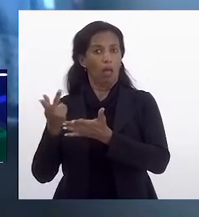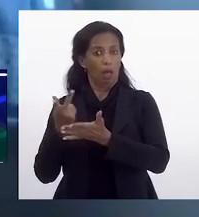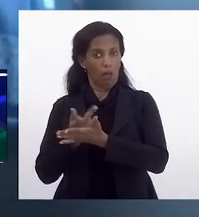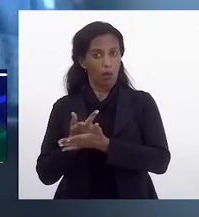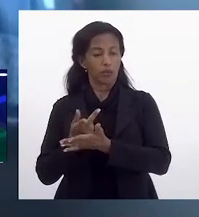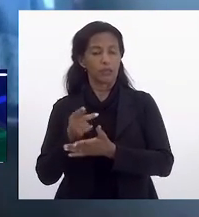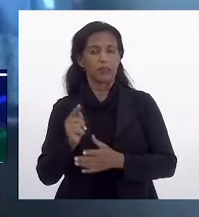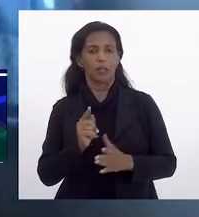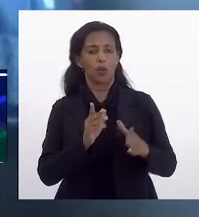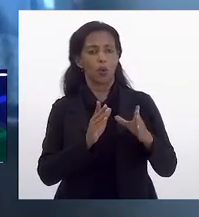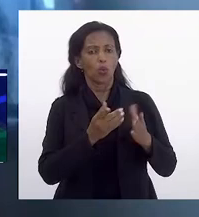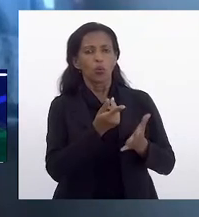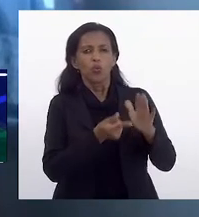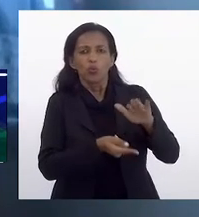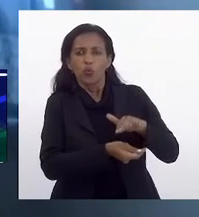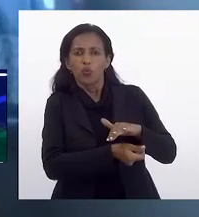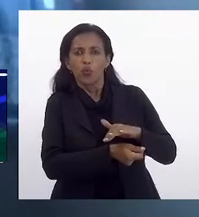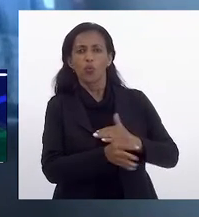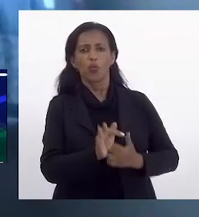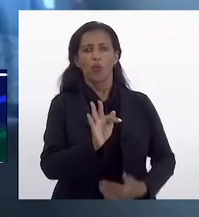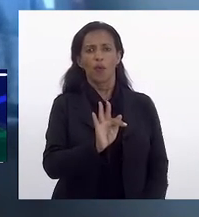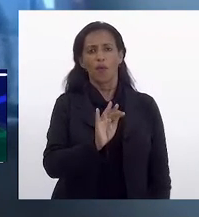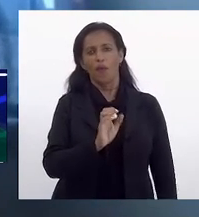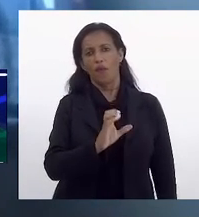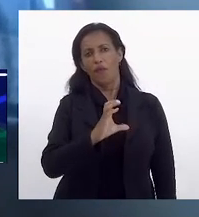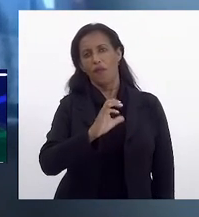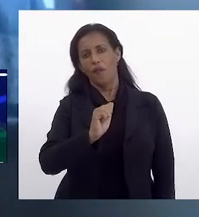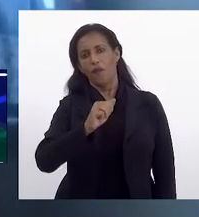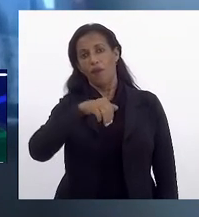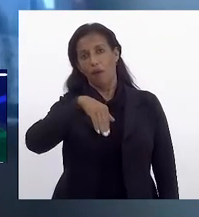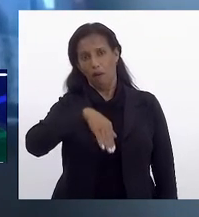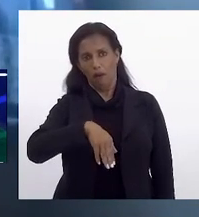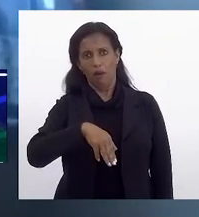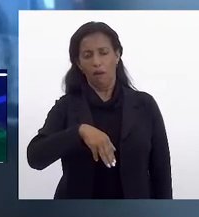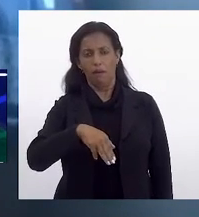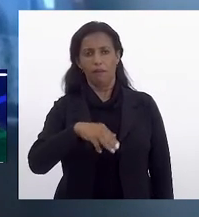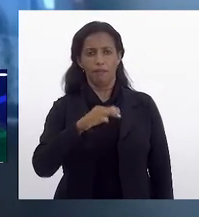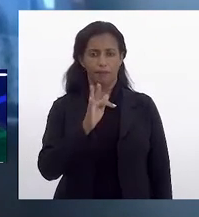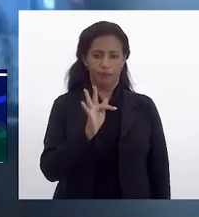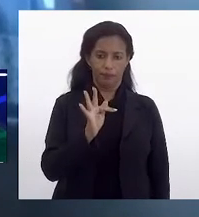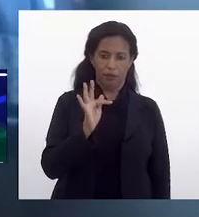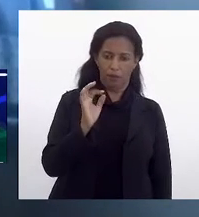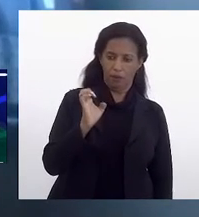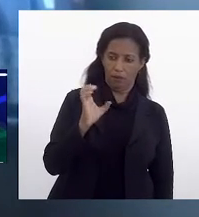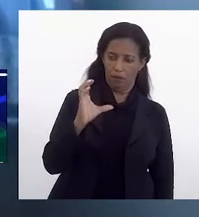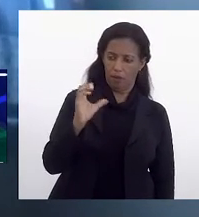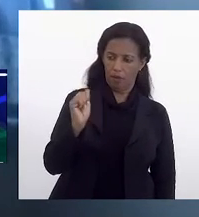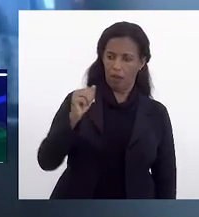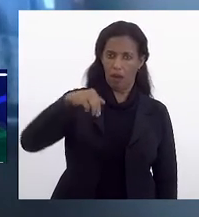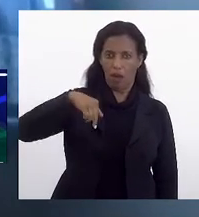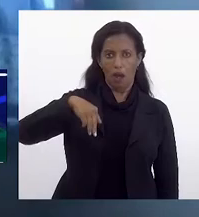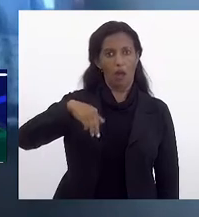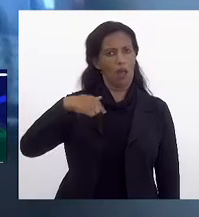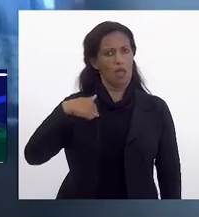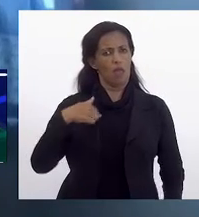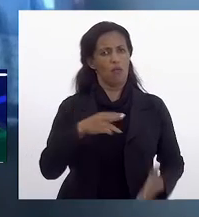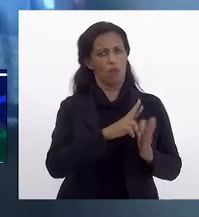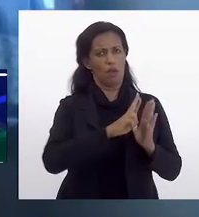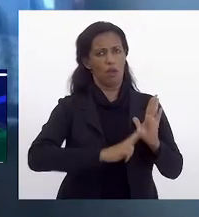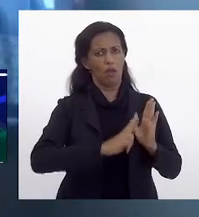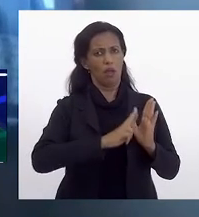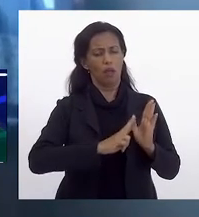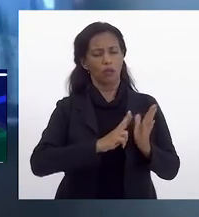do FECAM, um fundo que eu próprio criei na Constituição Estadual, da qual eu fui relator, e uma parte